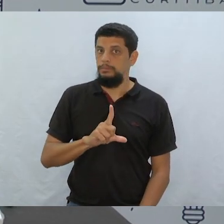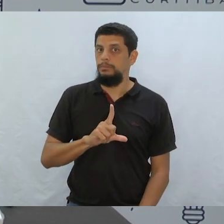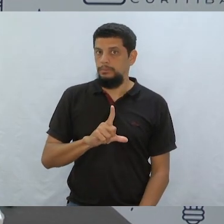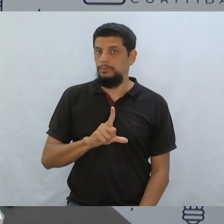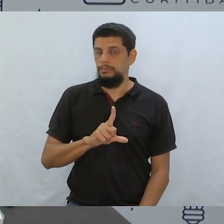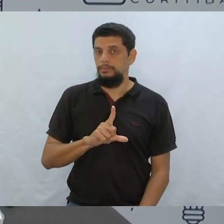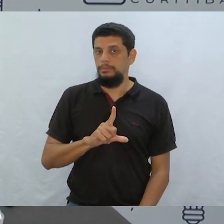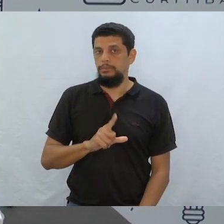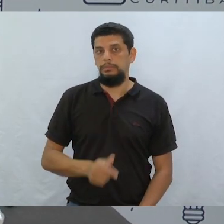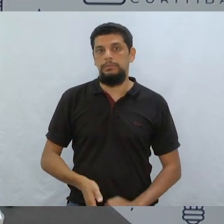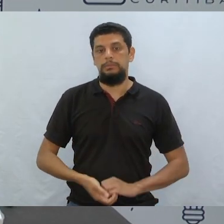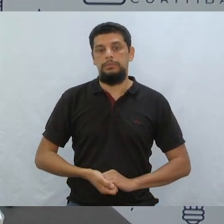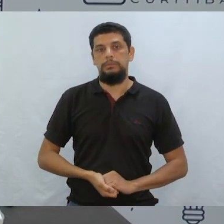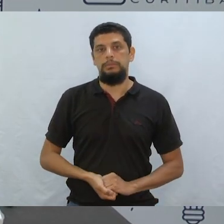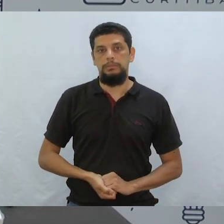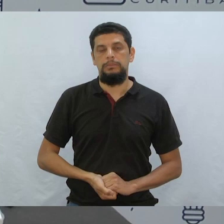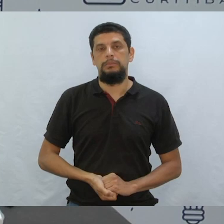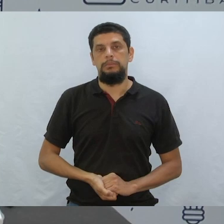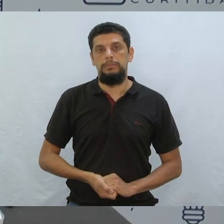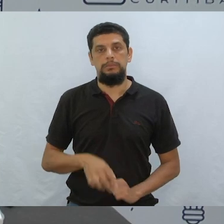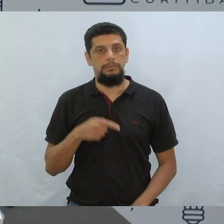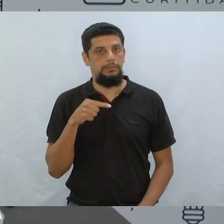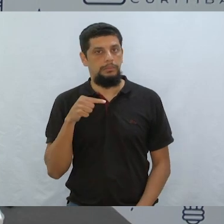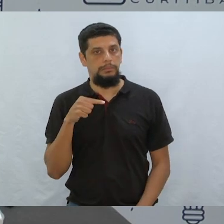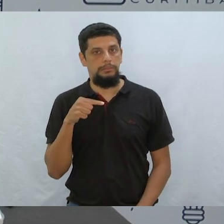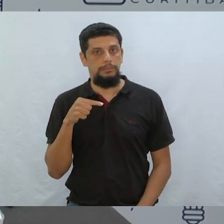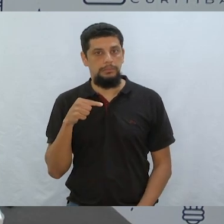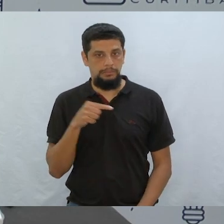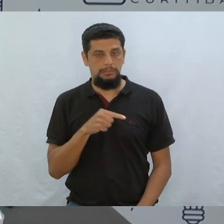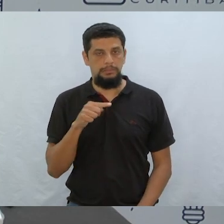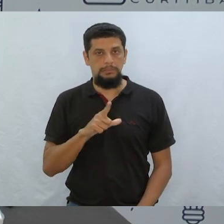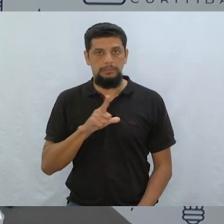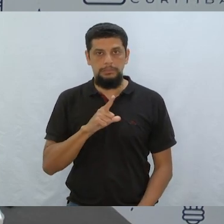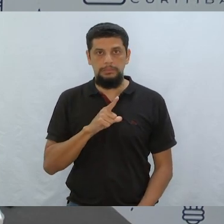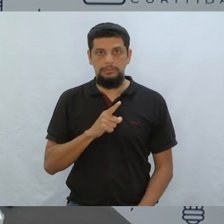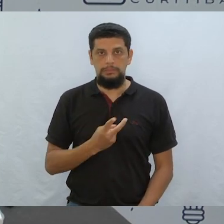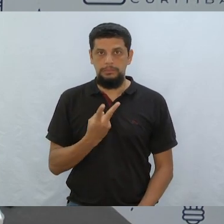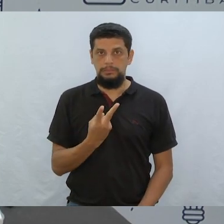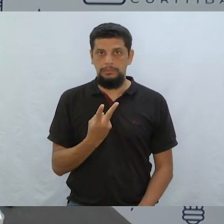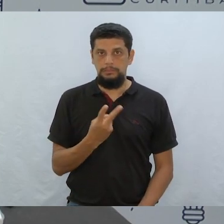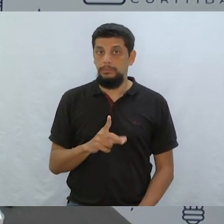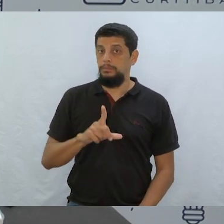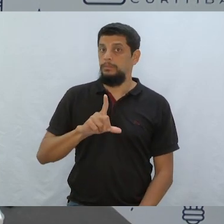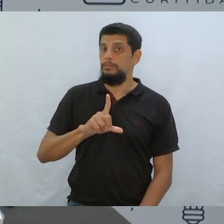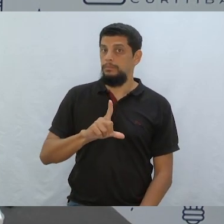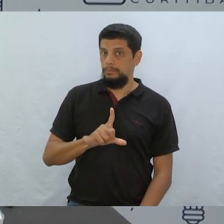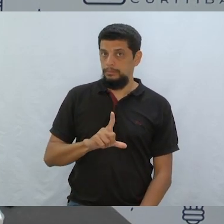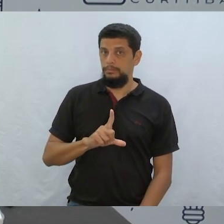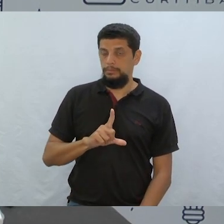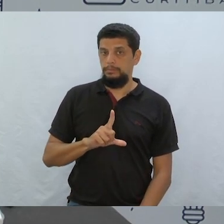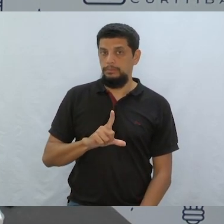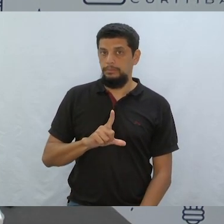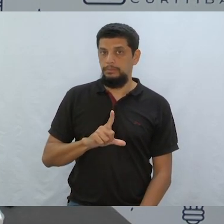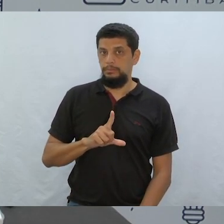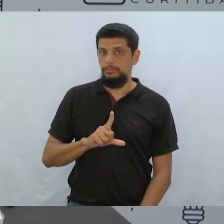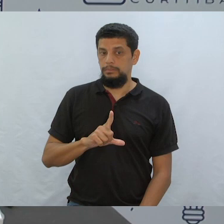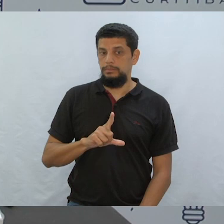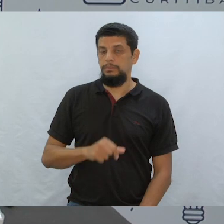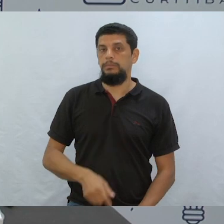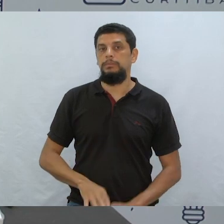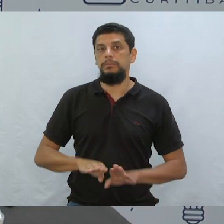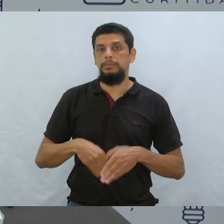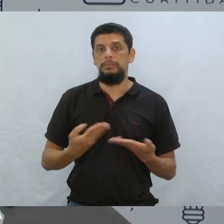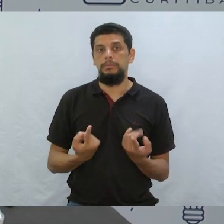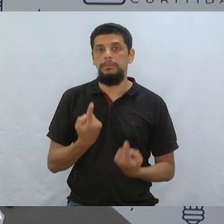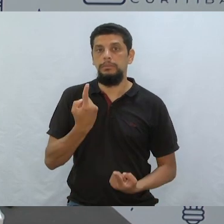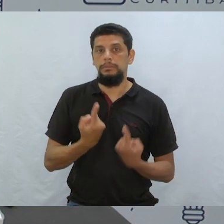1 litro, né? 1 litro. E nesta, temos a de 2 litros, ó.